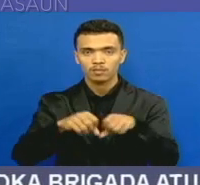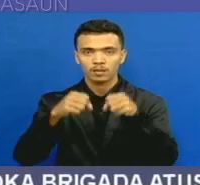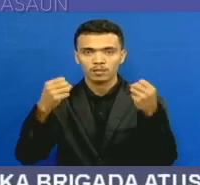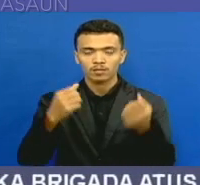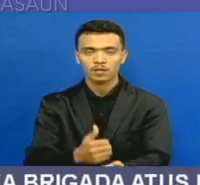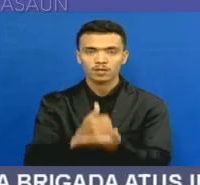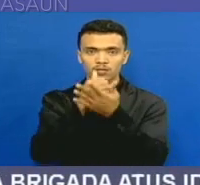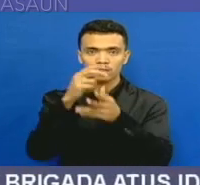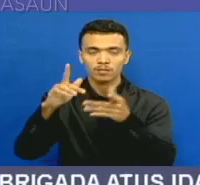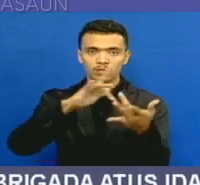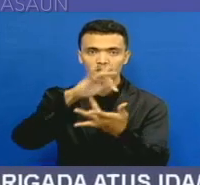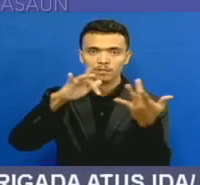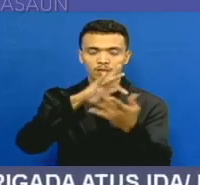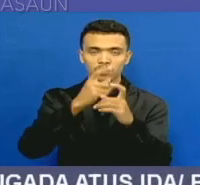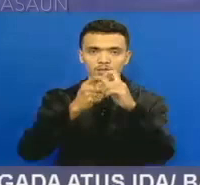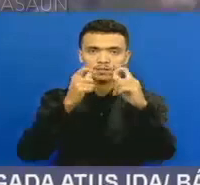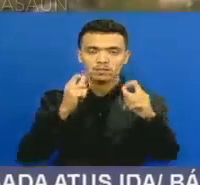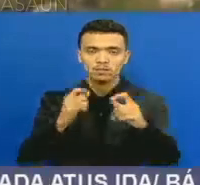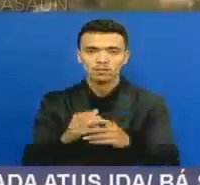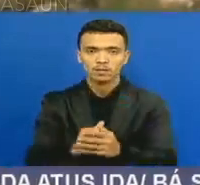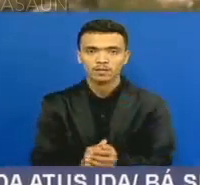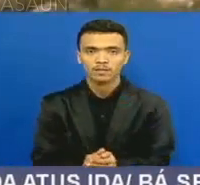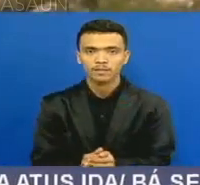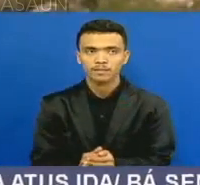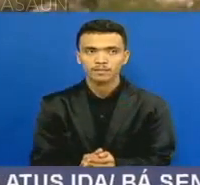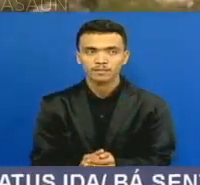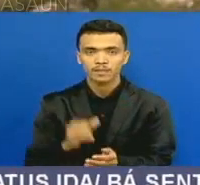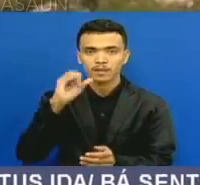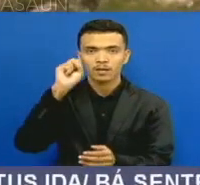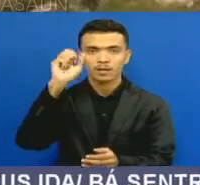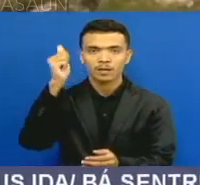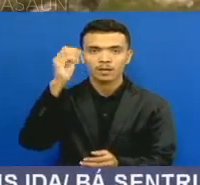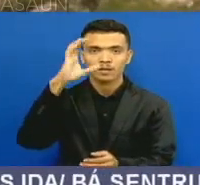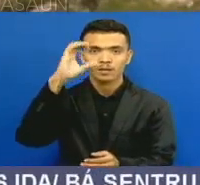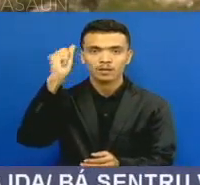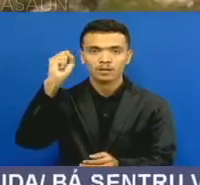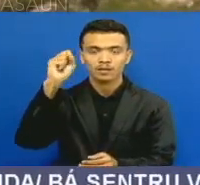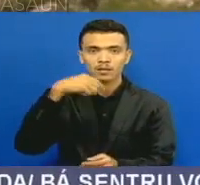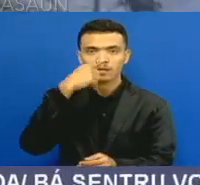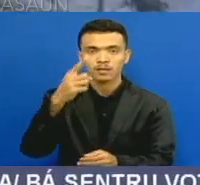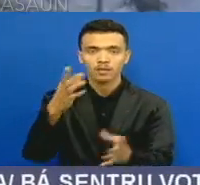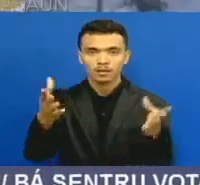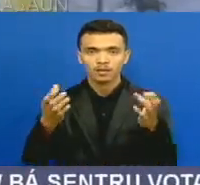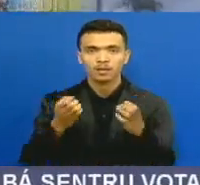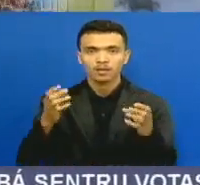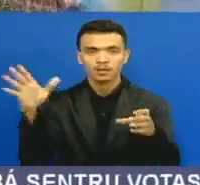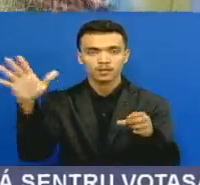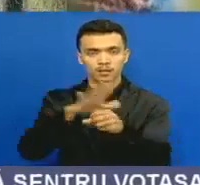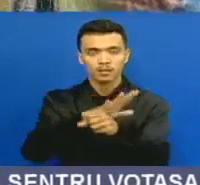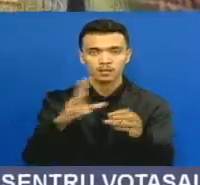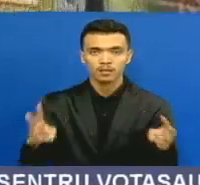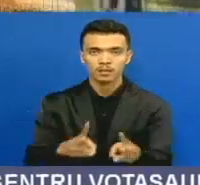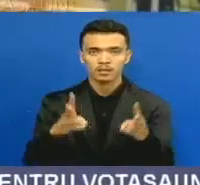facilita circulação transporte. Ba RTTL resident Isaac Barros Hateten iniciativa taka estrada kuak ne halau